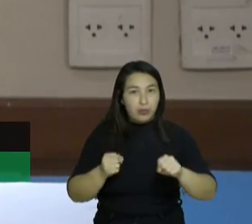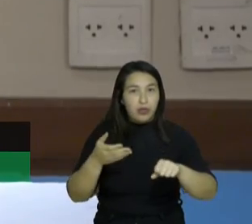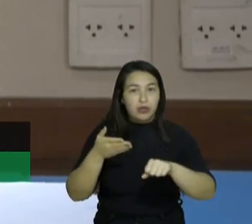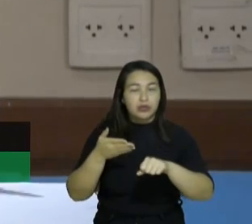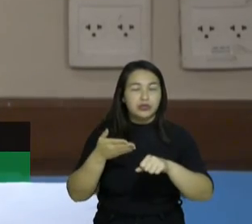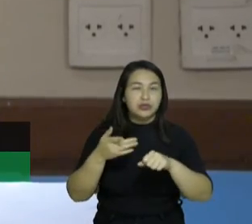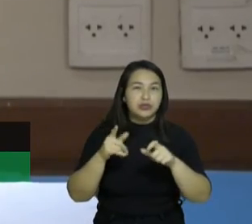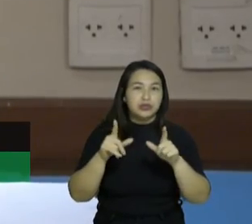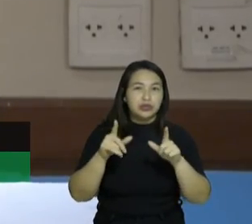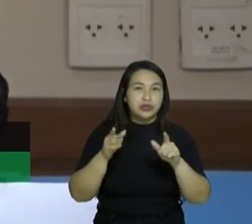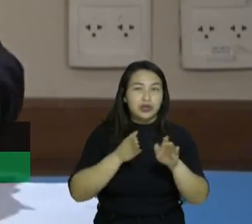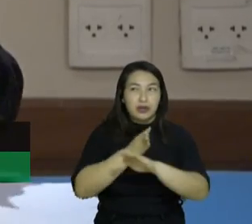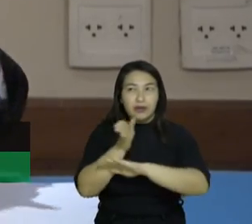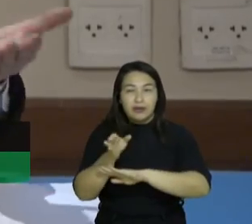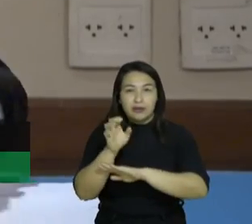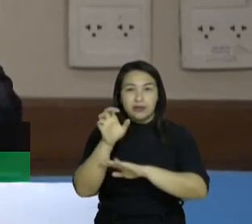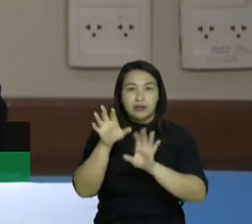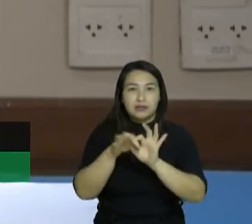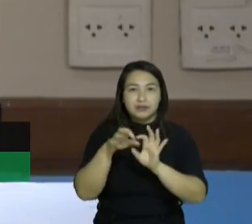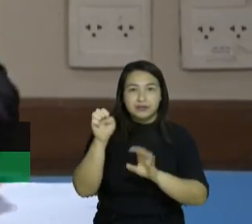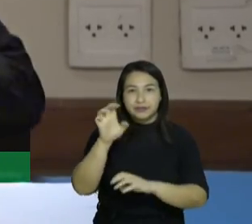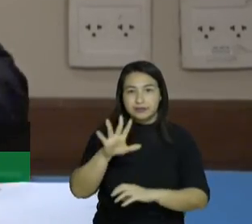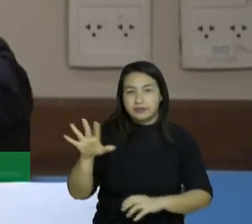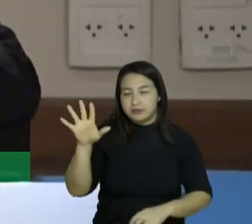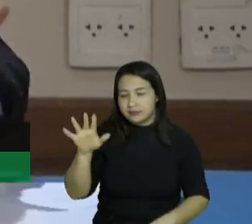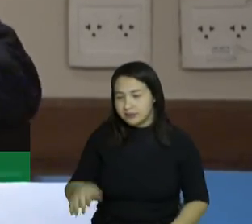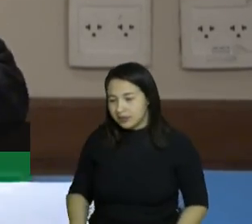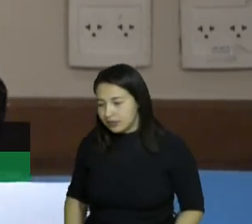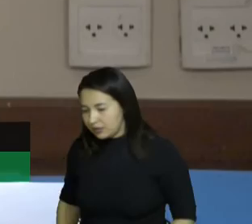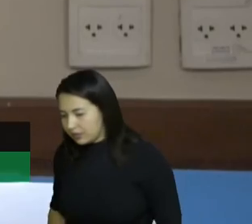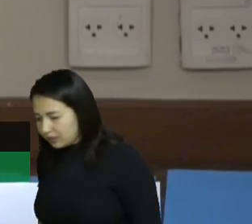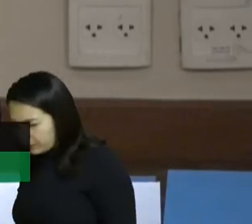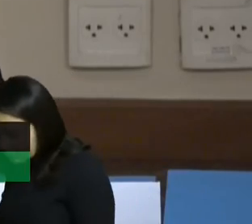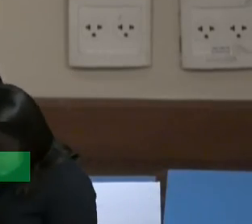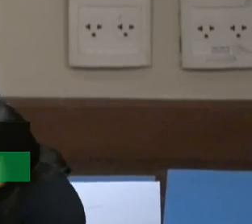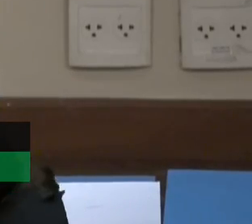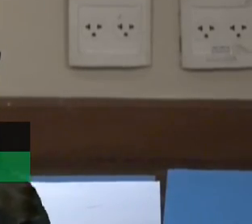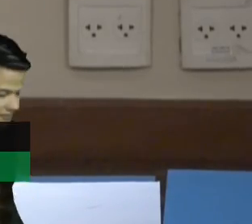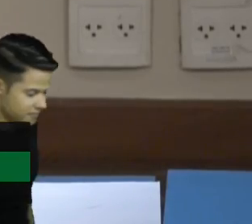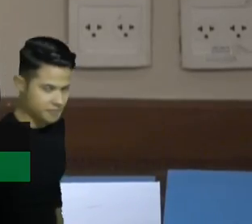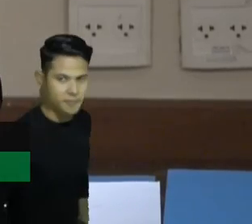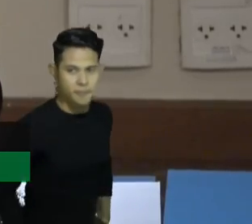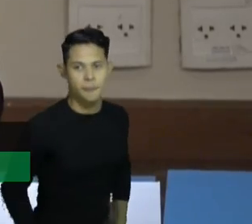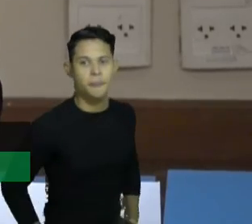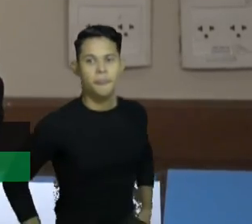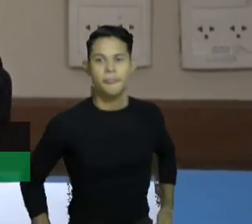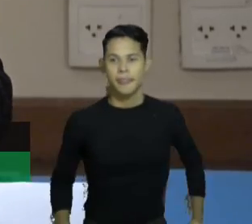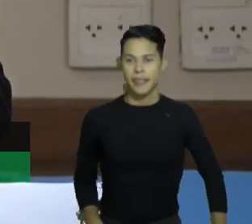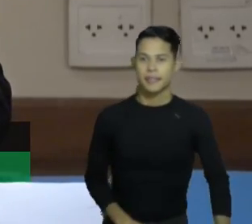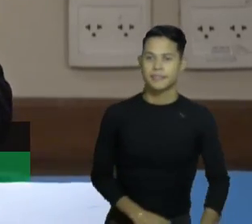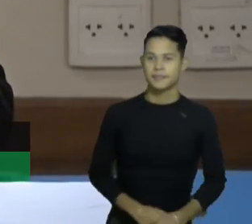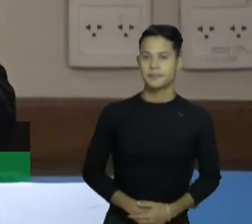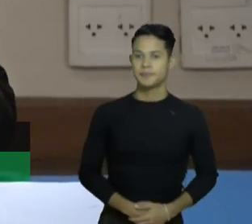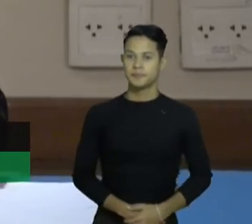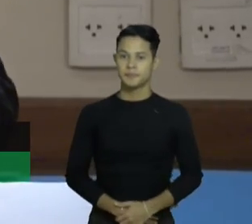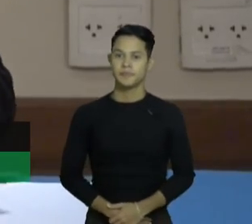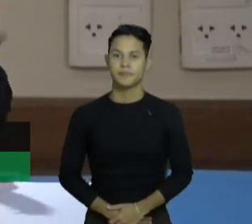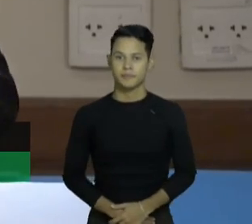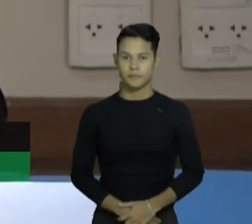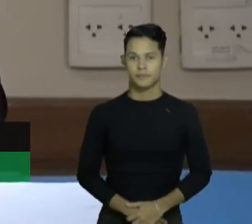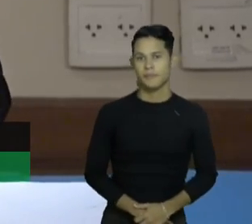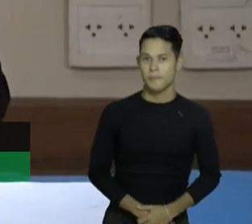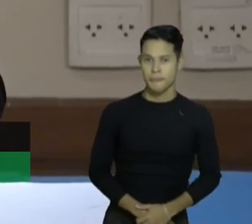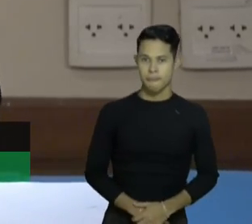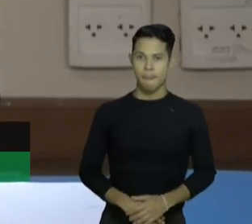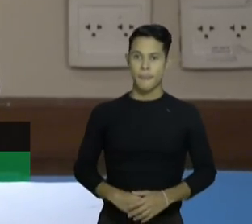desagravado na União Europeia né obviamente que o Mercosul também faria a algumas aberturas eh ã setoriais